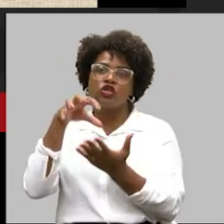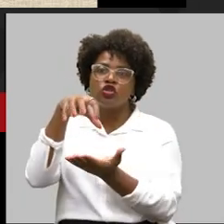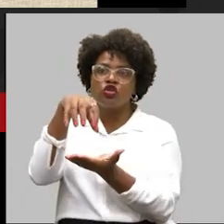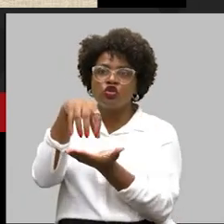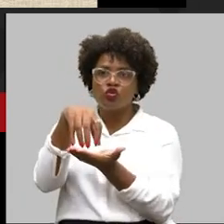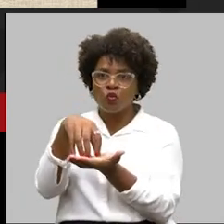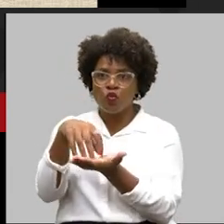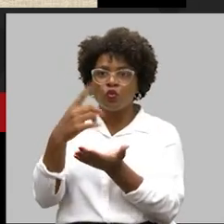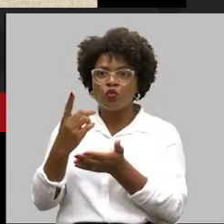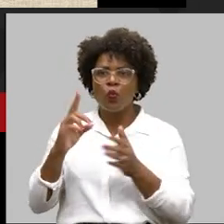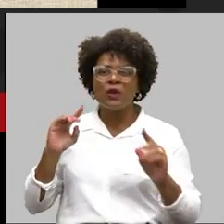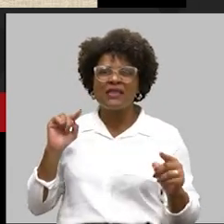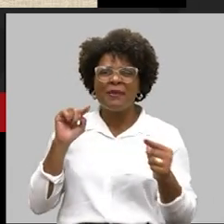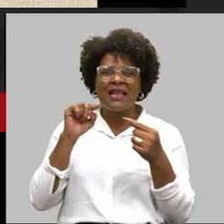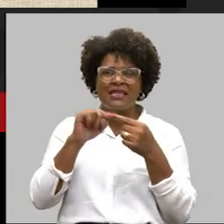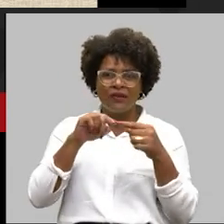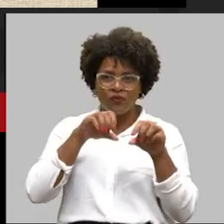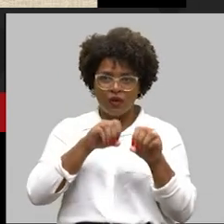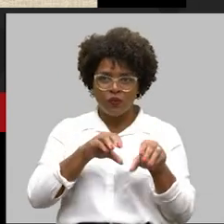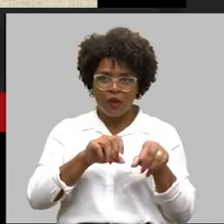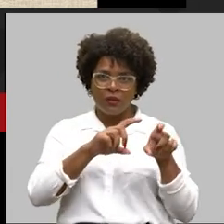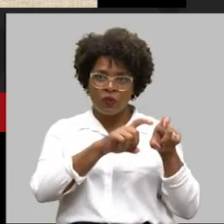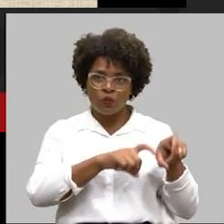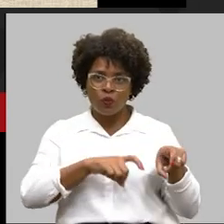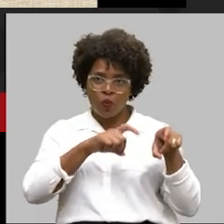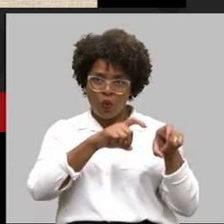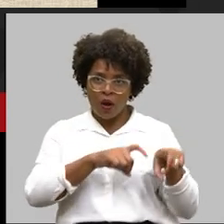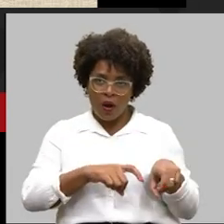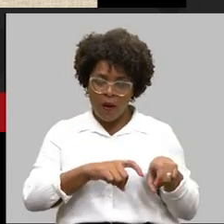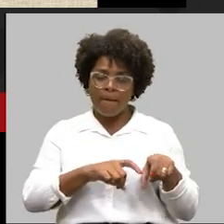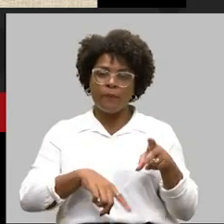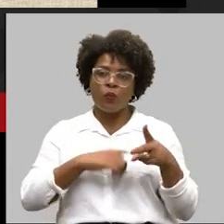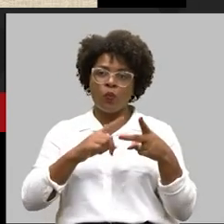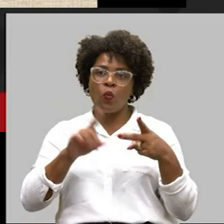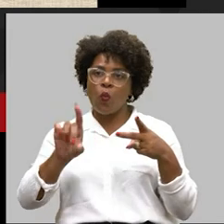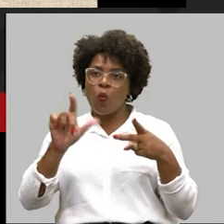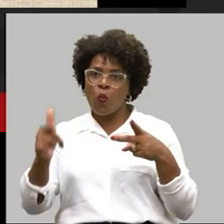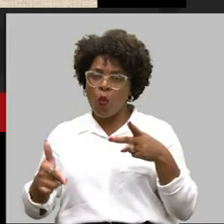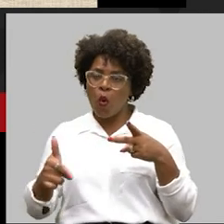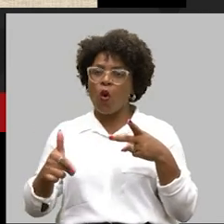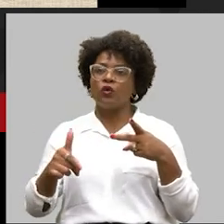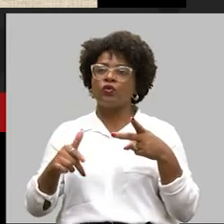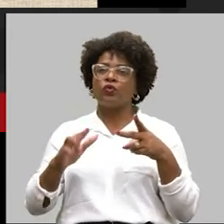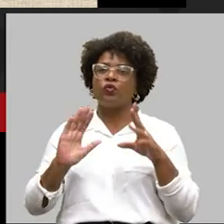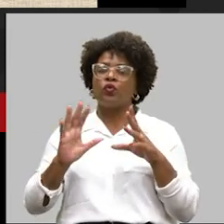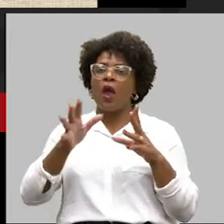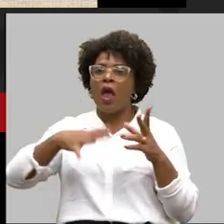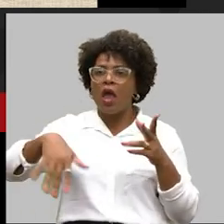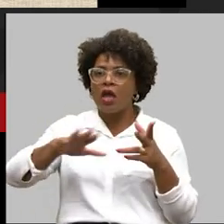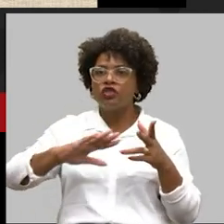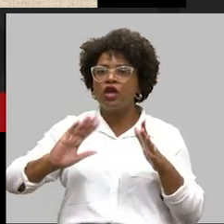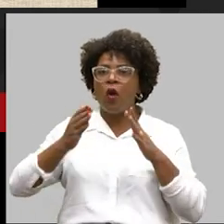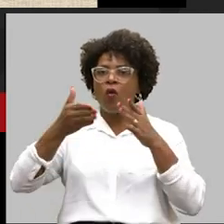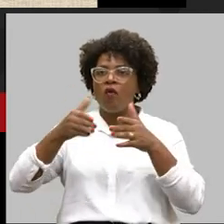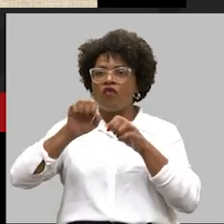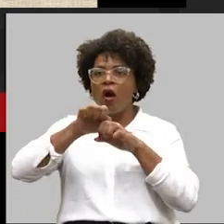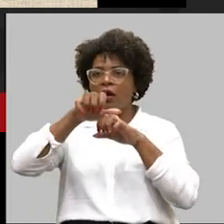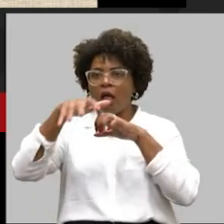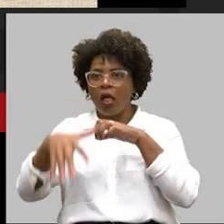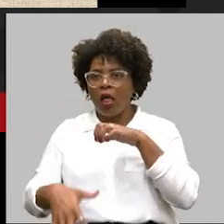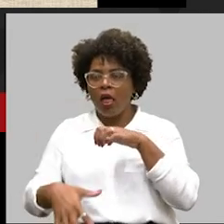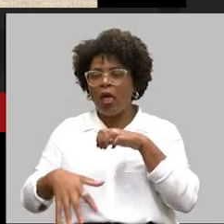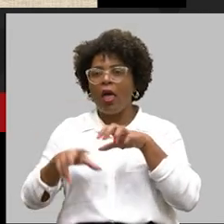educação do campo um que tá focado nas regiões atingidas pelas pela mineração e um focado na discussão sobre